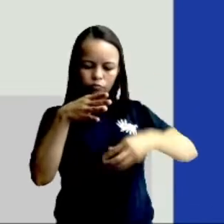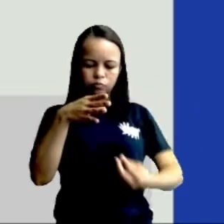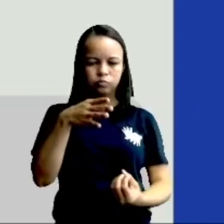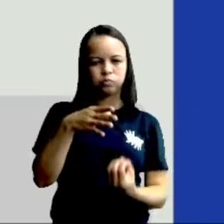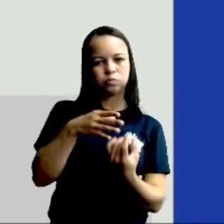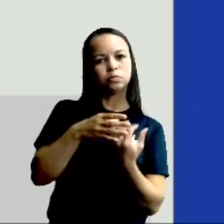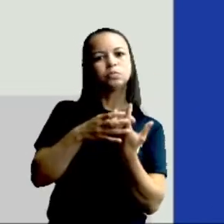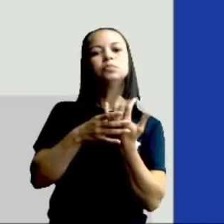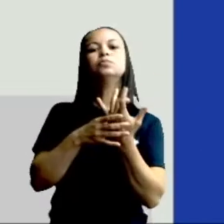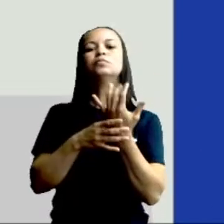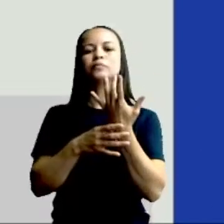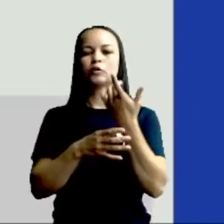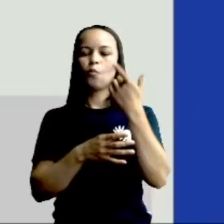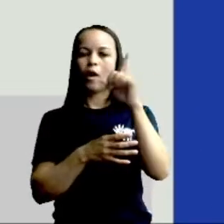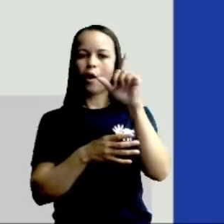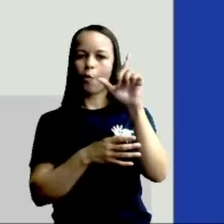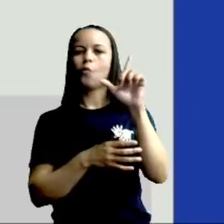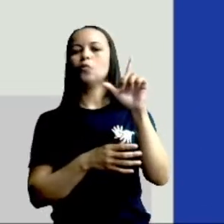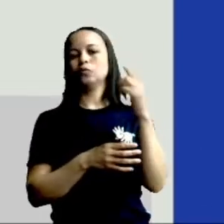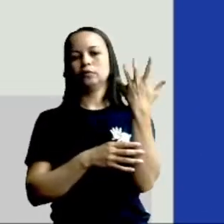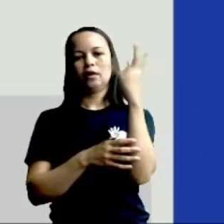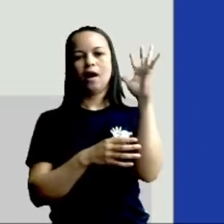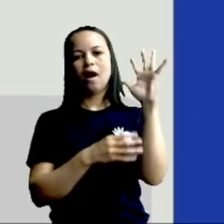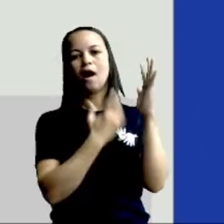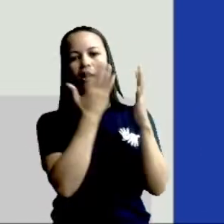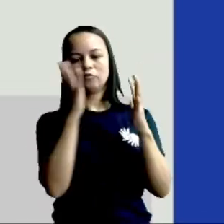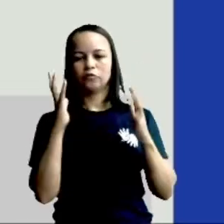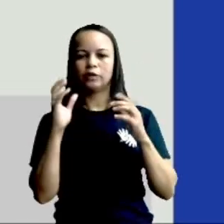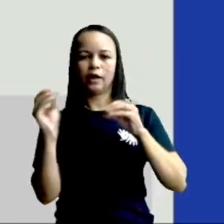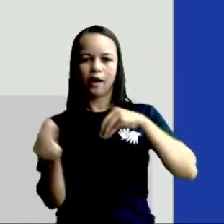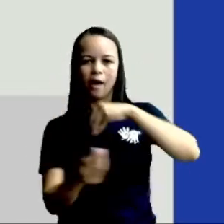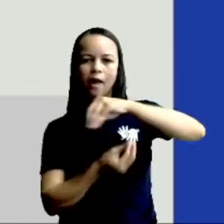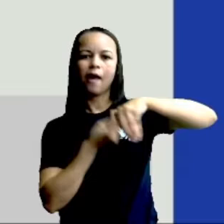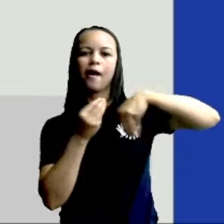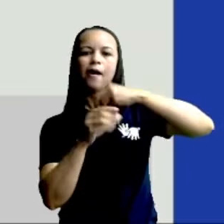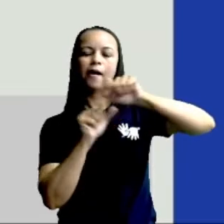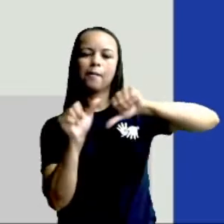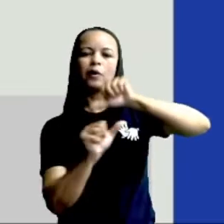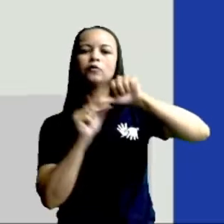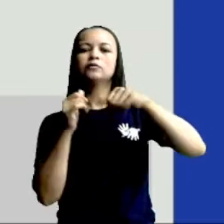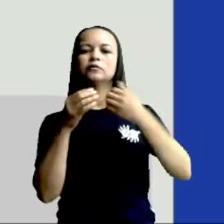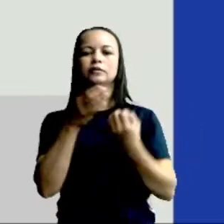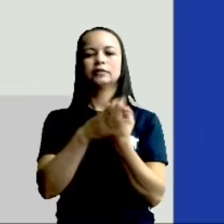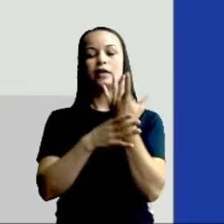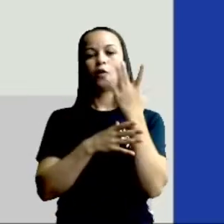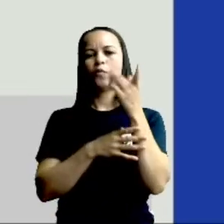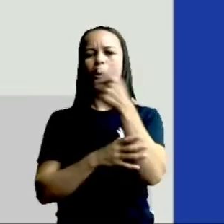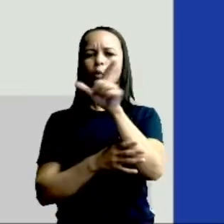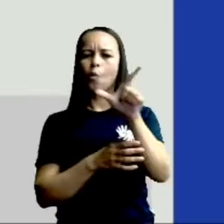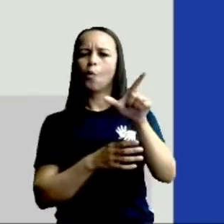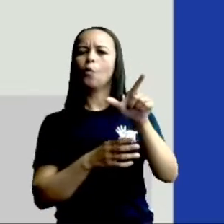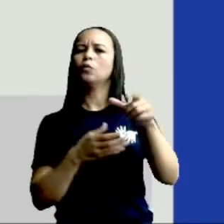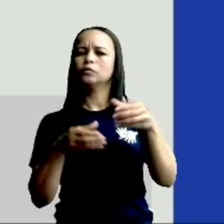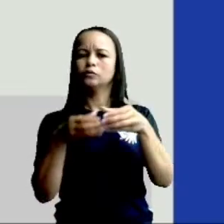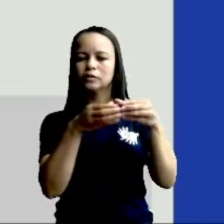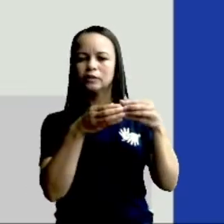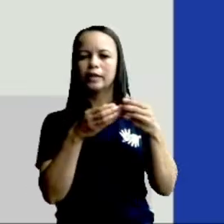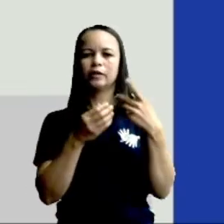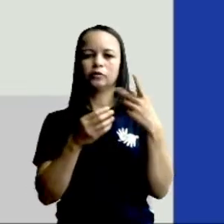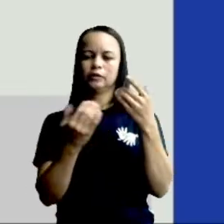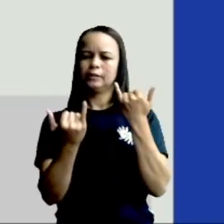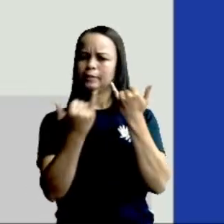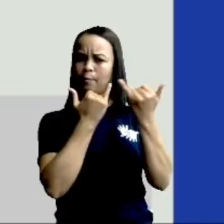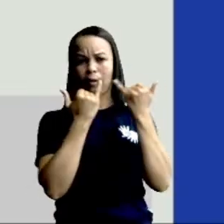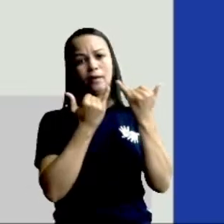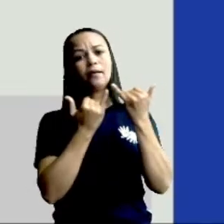gerar uma outra árvore. Isso é a reprodução, que é o gerar outros seres semelhantes a